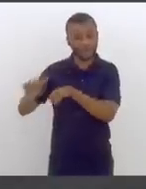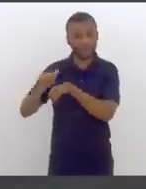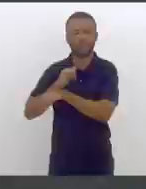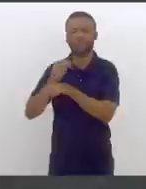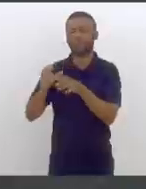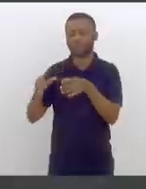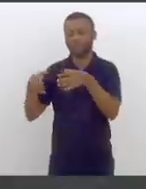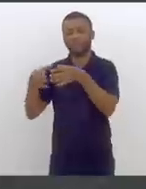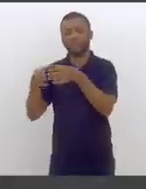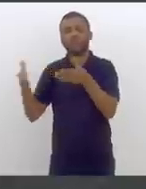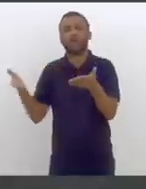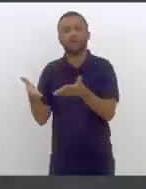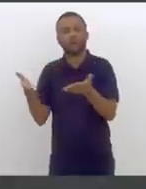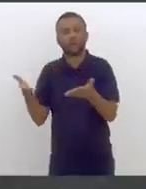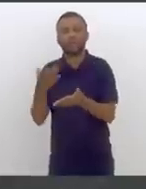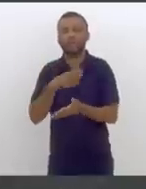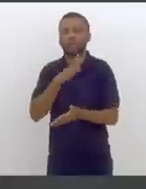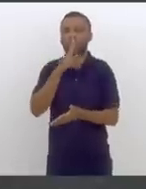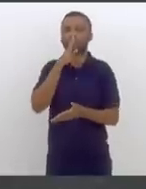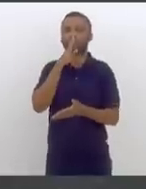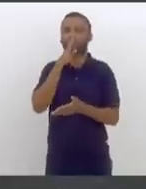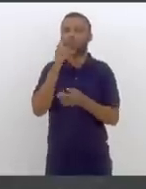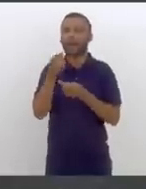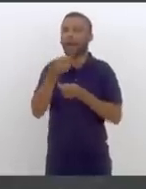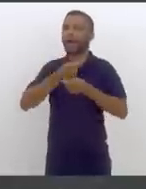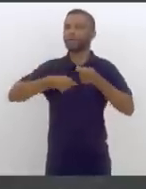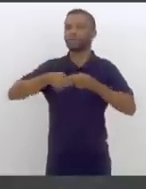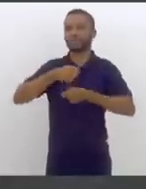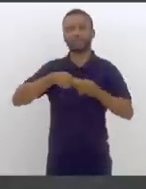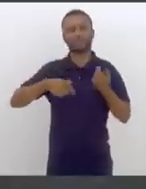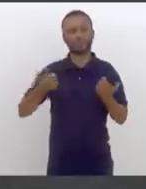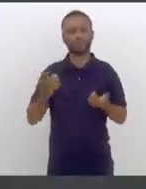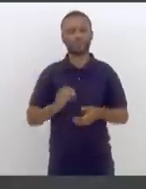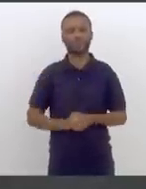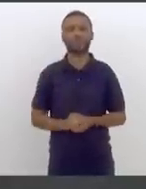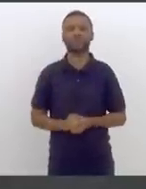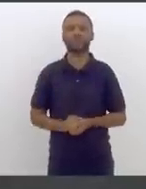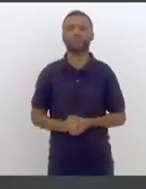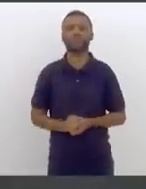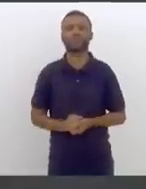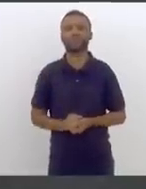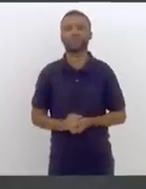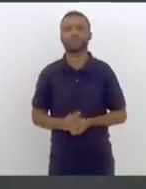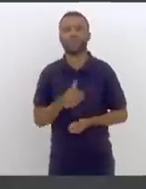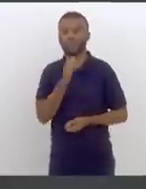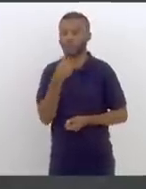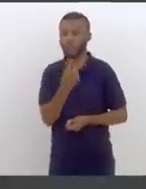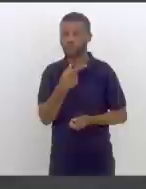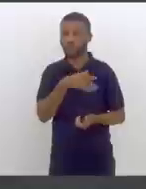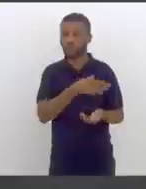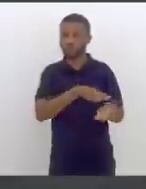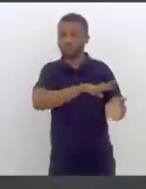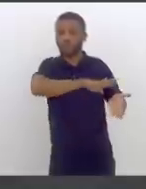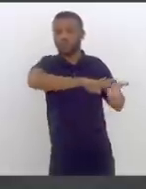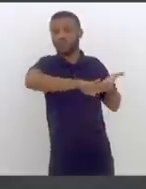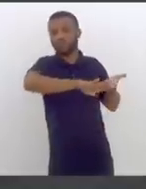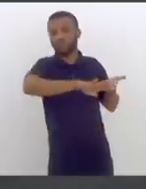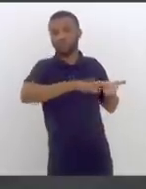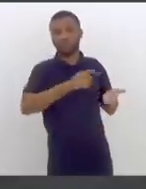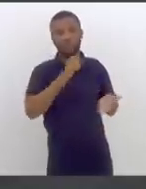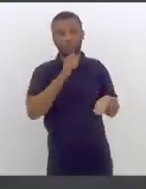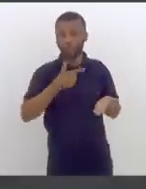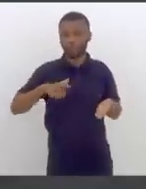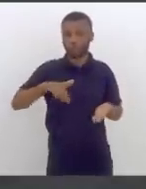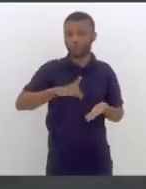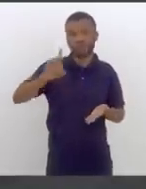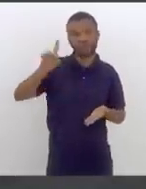Corporação hoje Coronel é o silêncio administrativo por exemplo nós os excluídos nós não temos direito